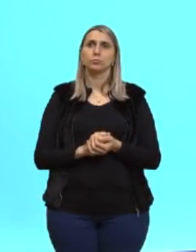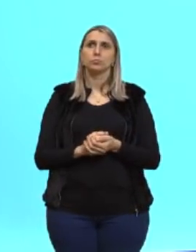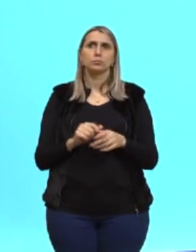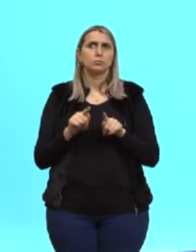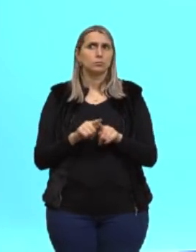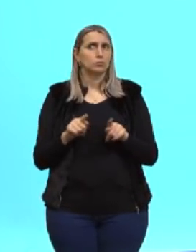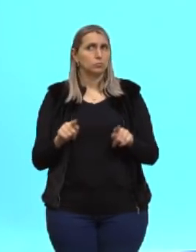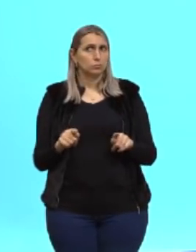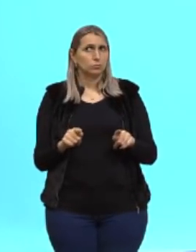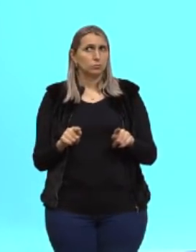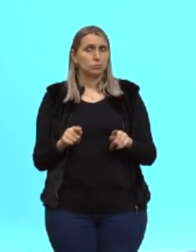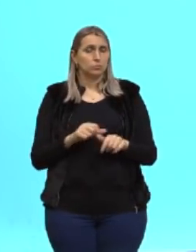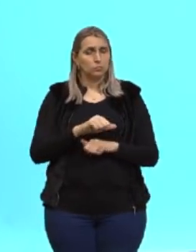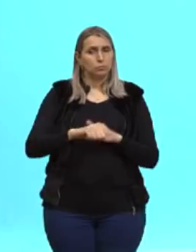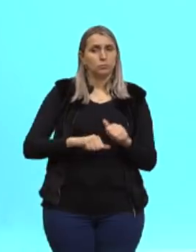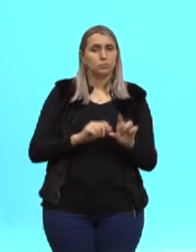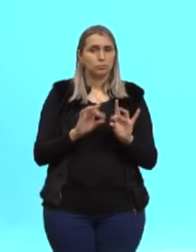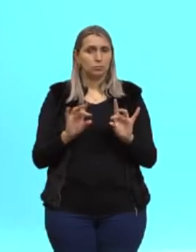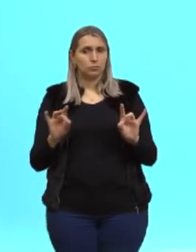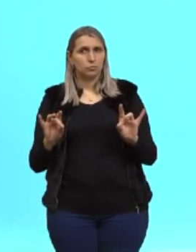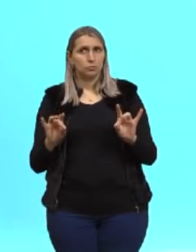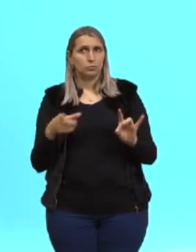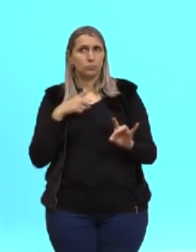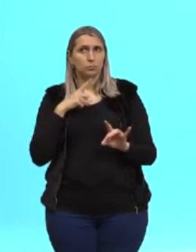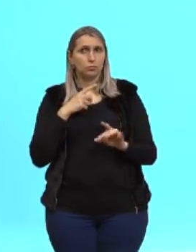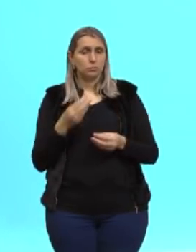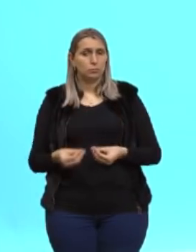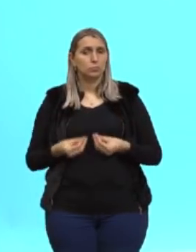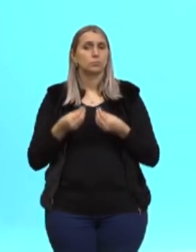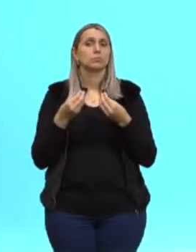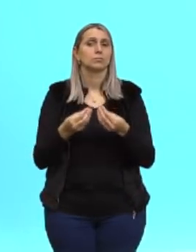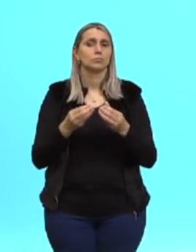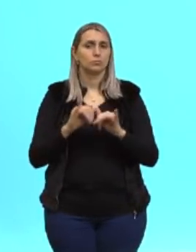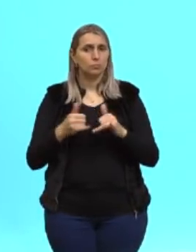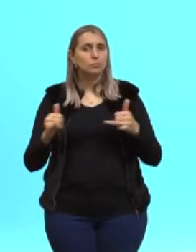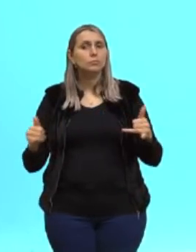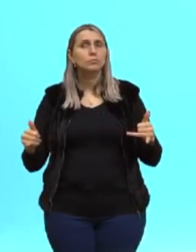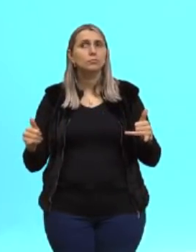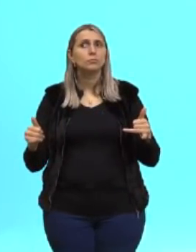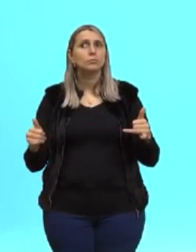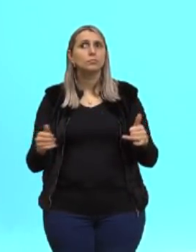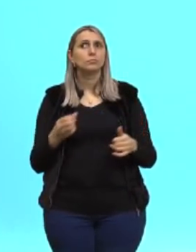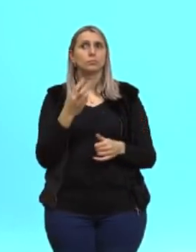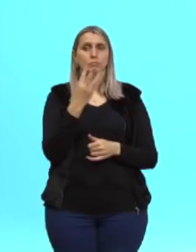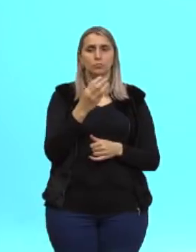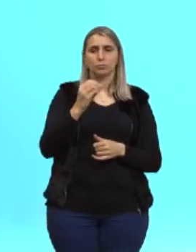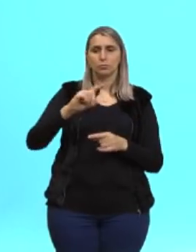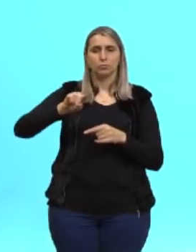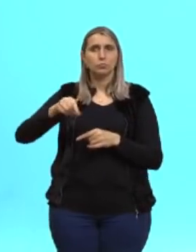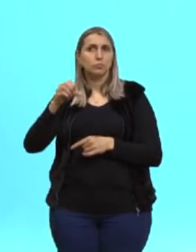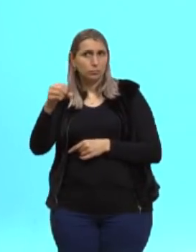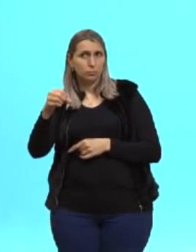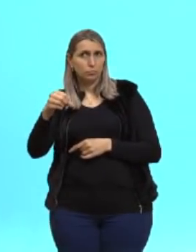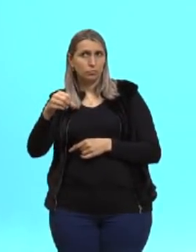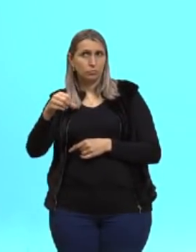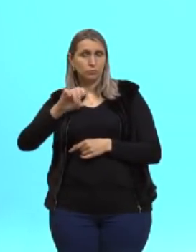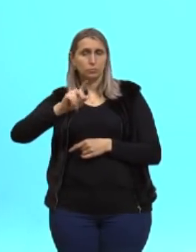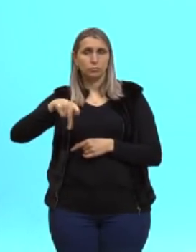umas quando eu passo ele para o líquido eu tenho que dar mais energia que 30,9